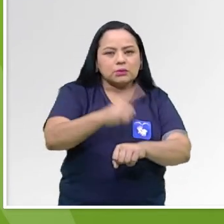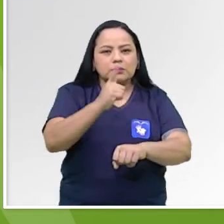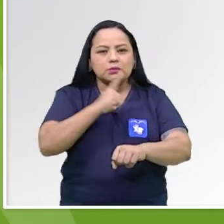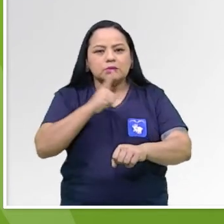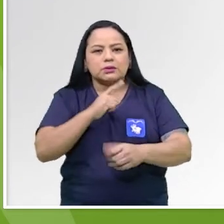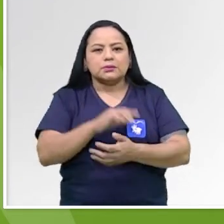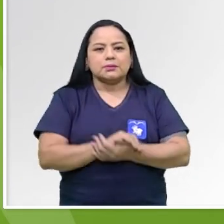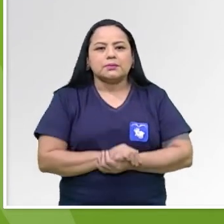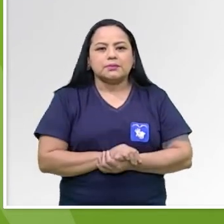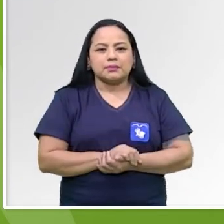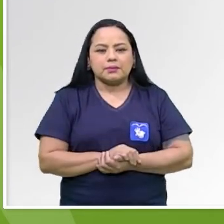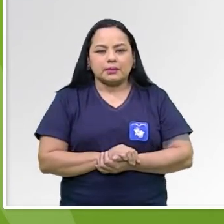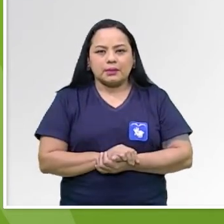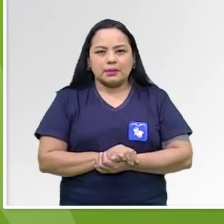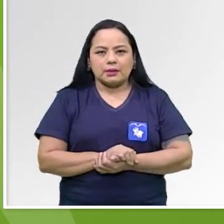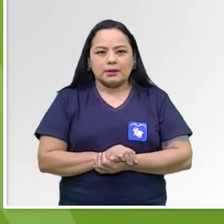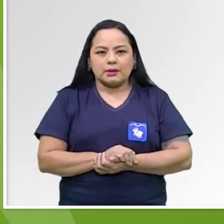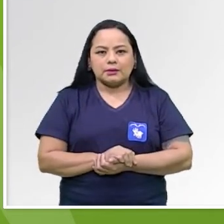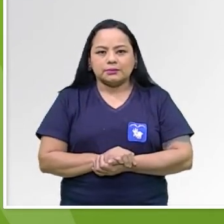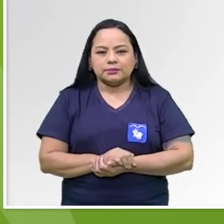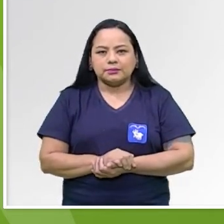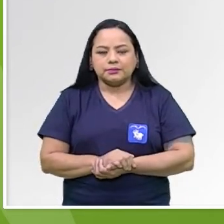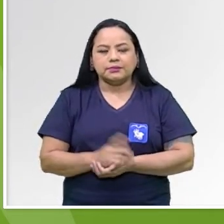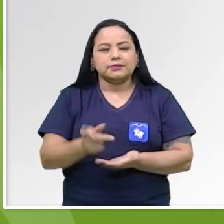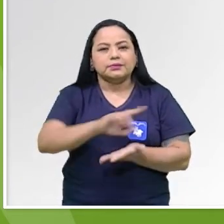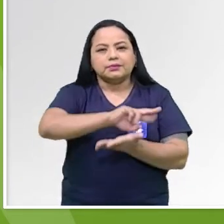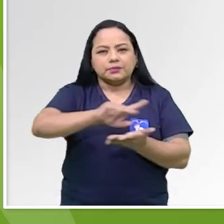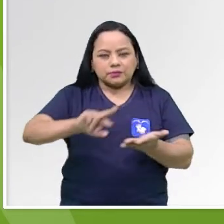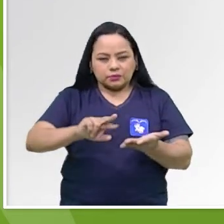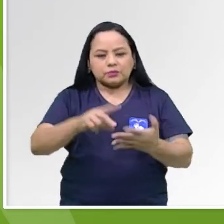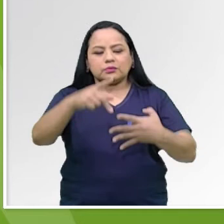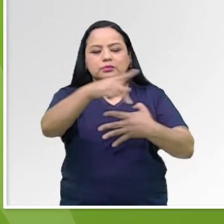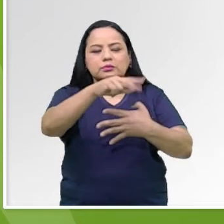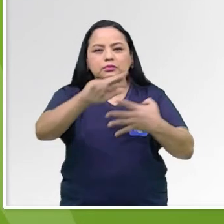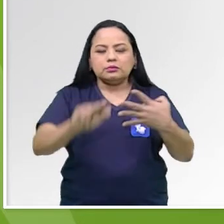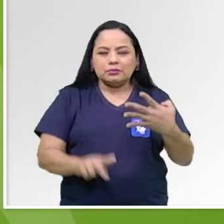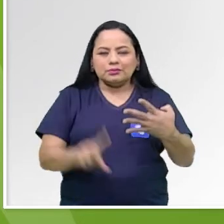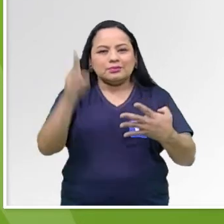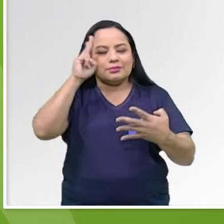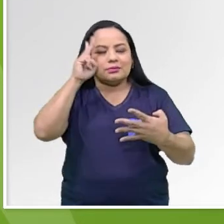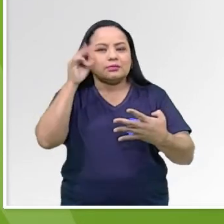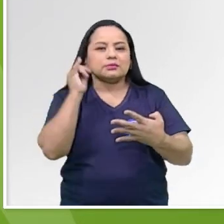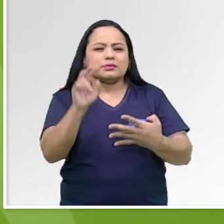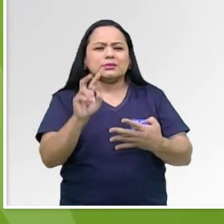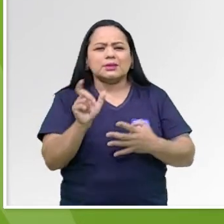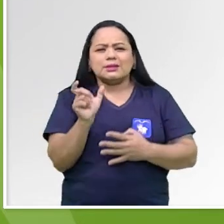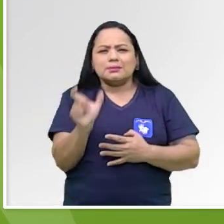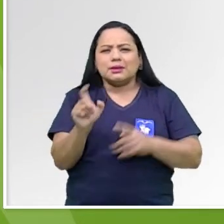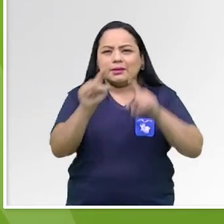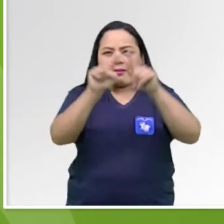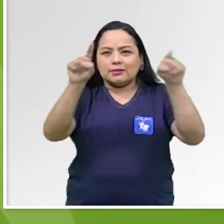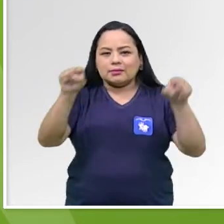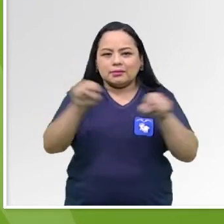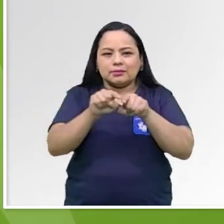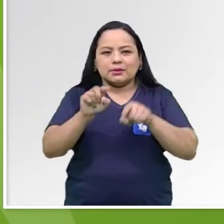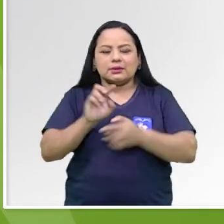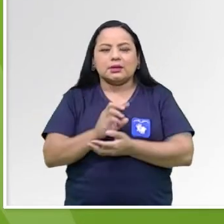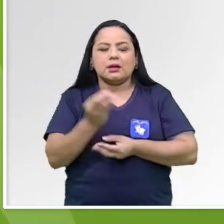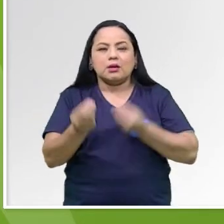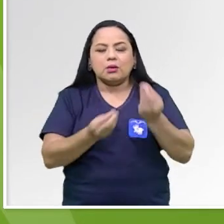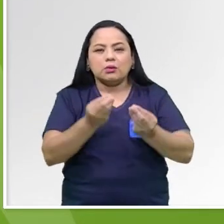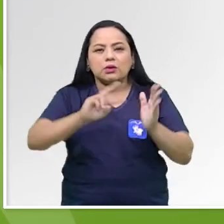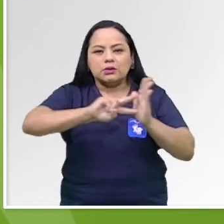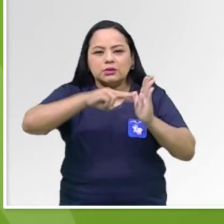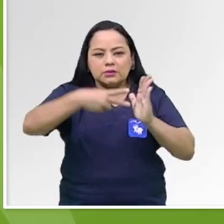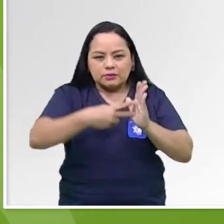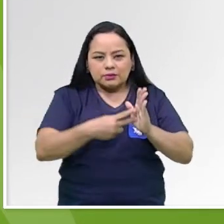viviparidade está presente na maioria das espécies. Lembra que a gente já usou esse termo? Então, viviparidade é quando